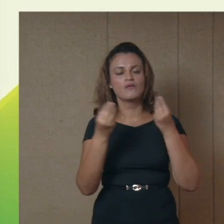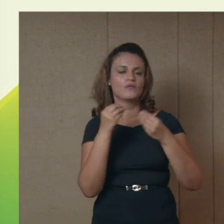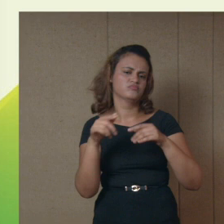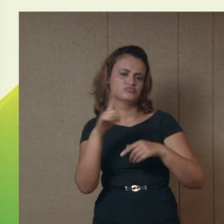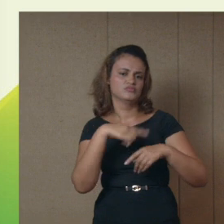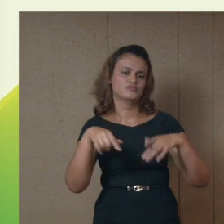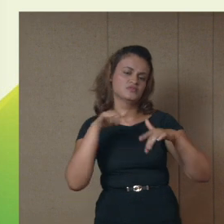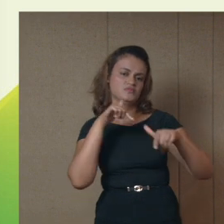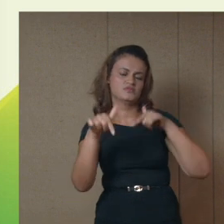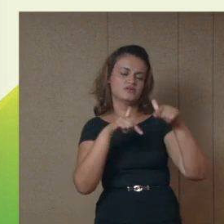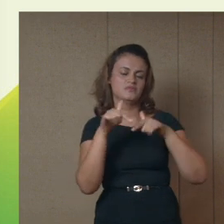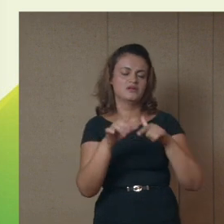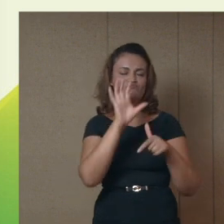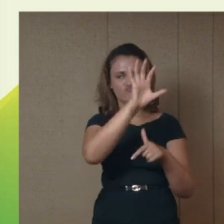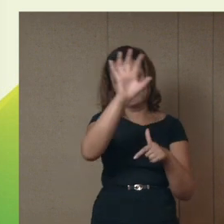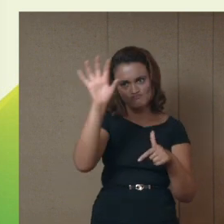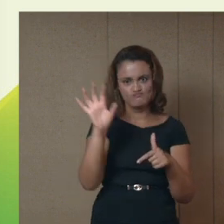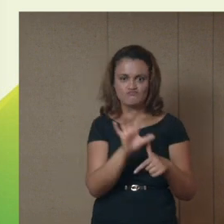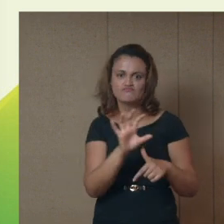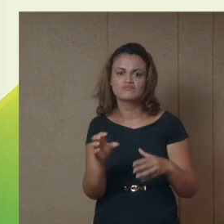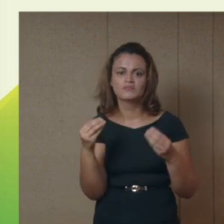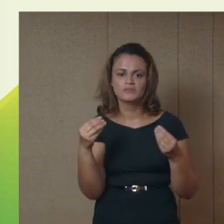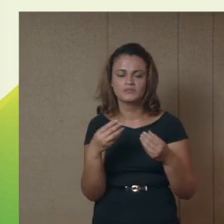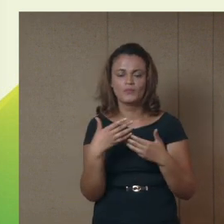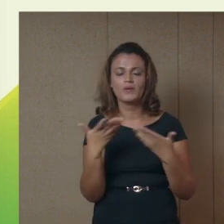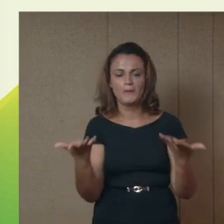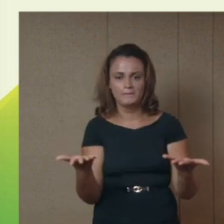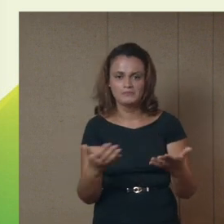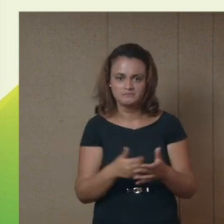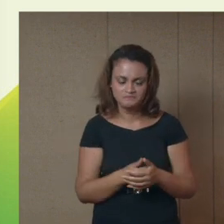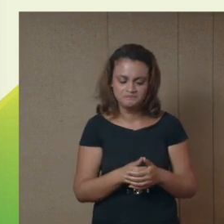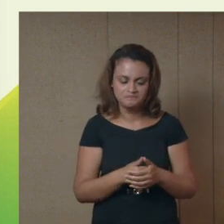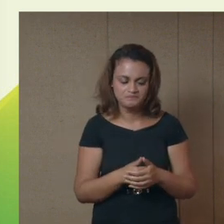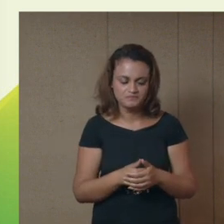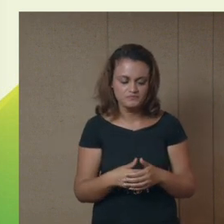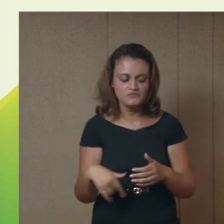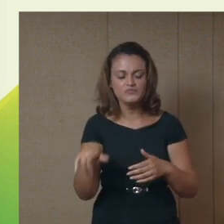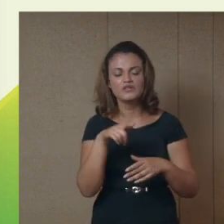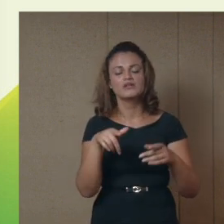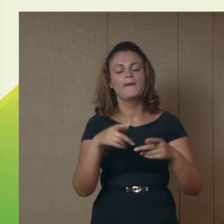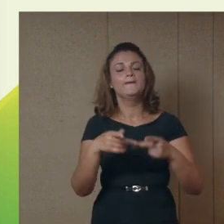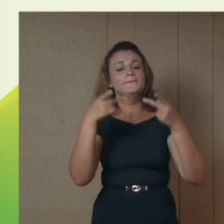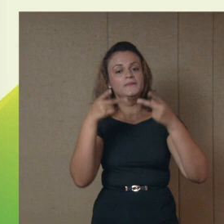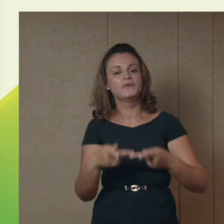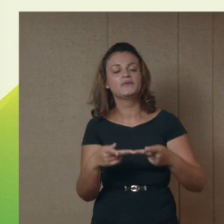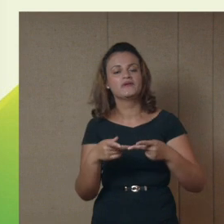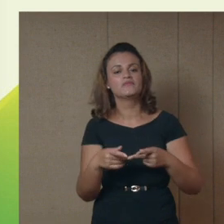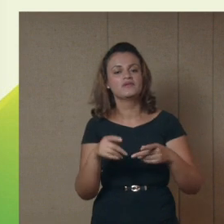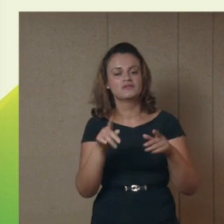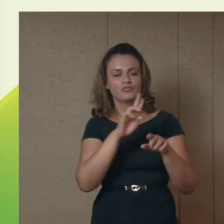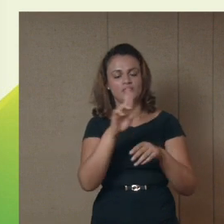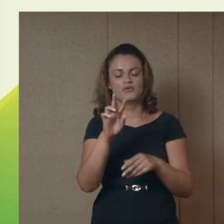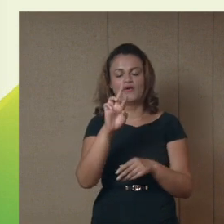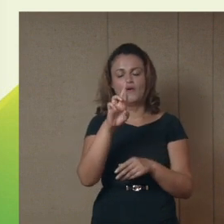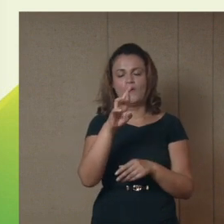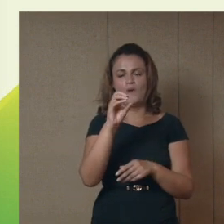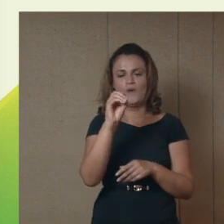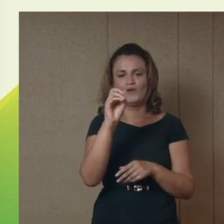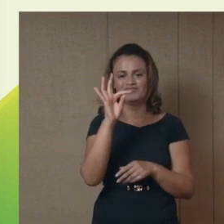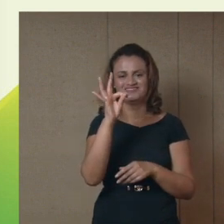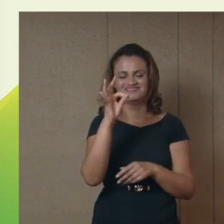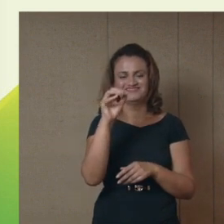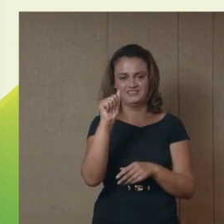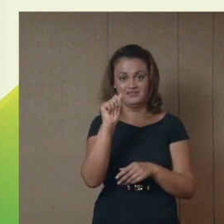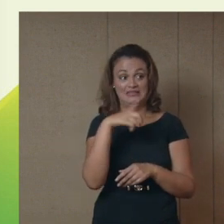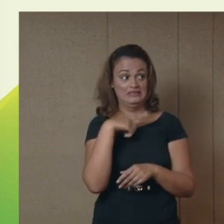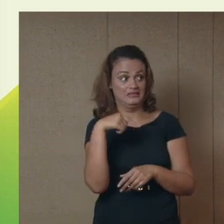para essas regiões bom a secretaria tem um programa chamado rota da integração nacional e trouxe aqui especificamente um mapa